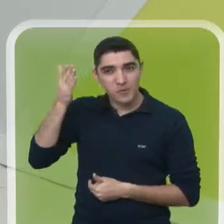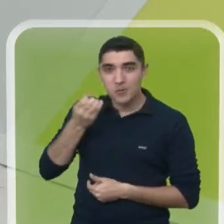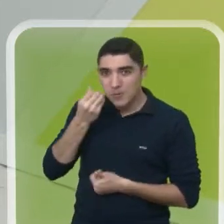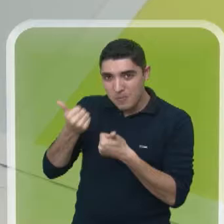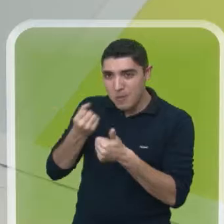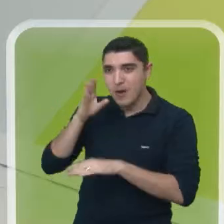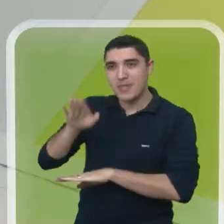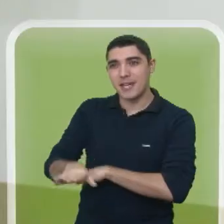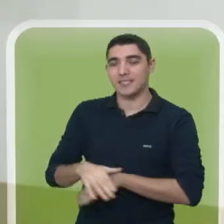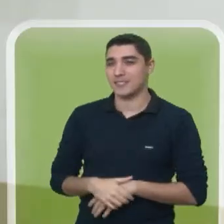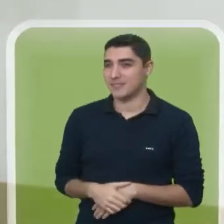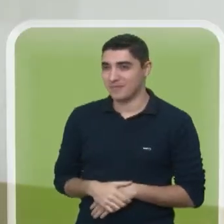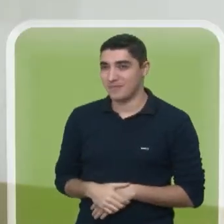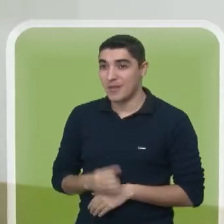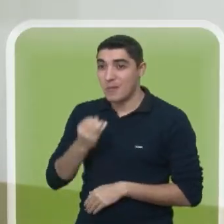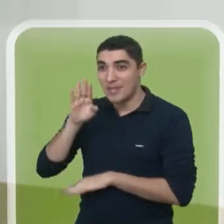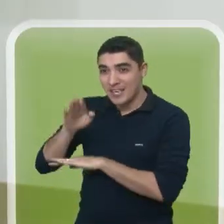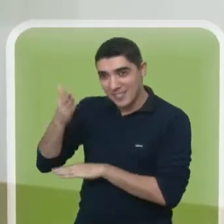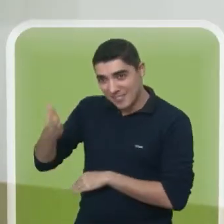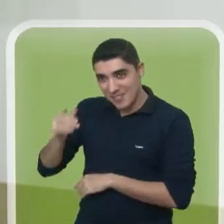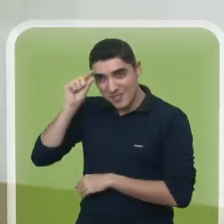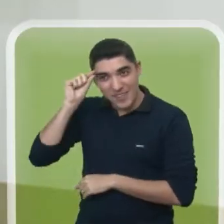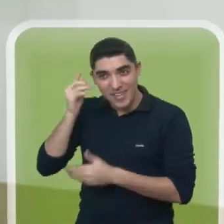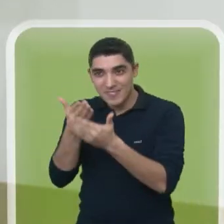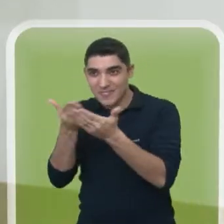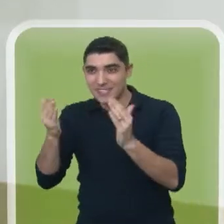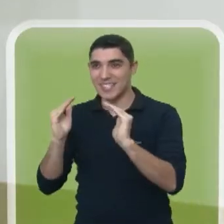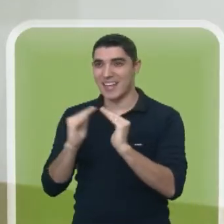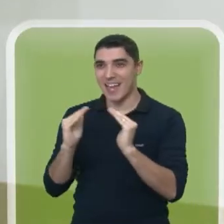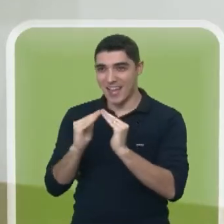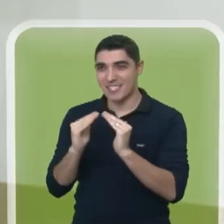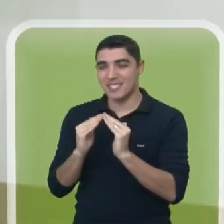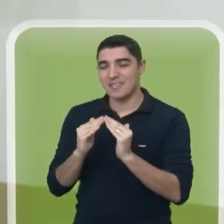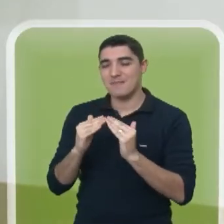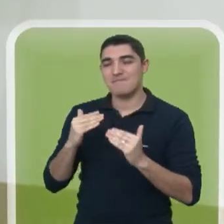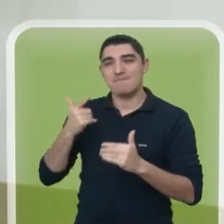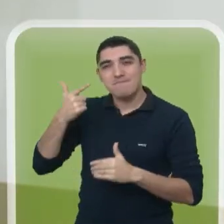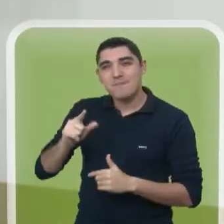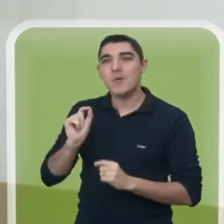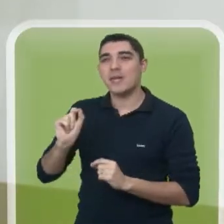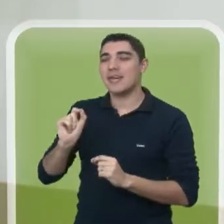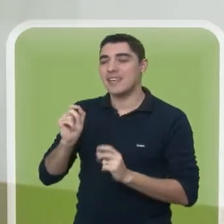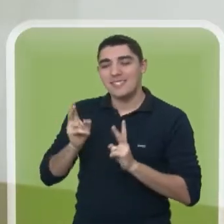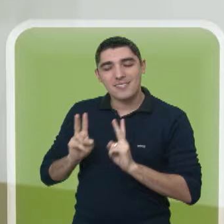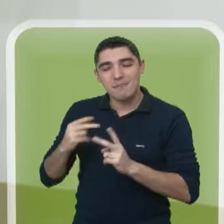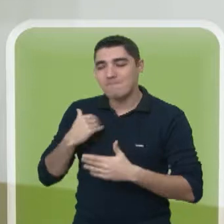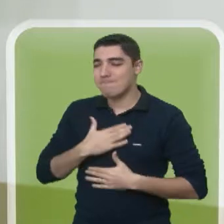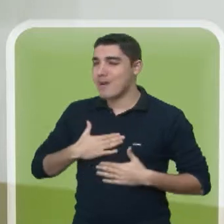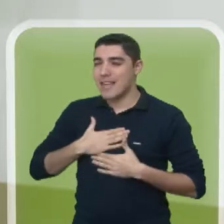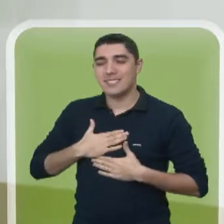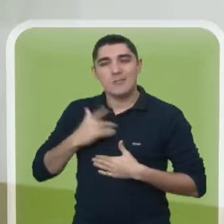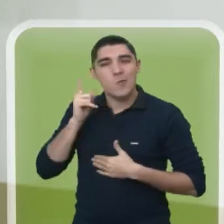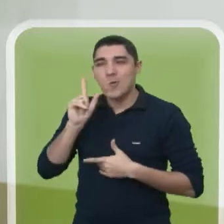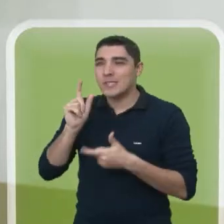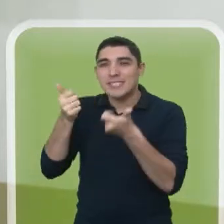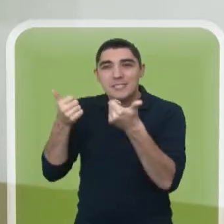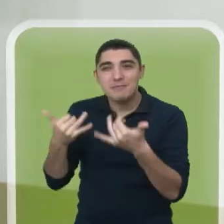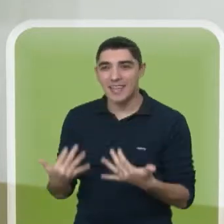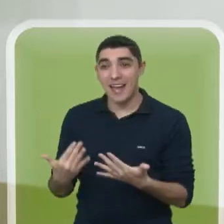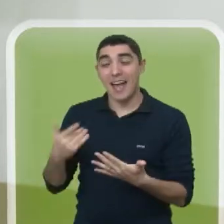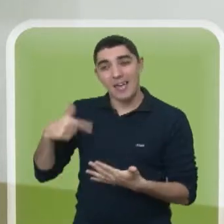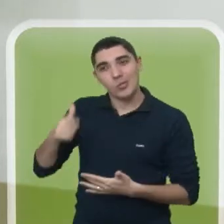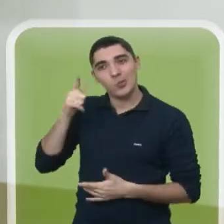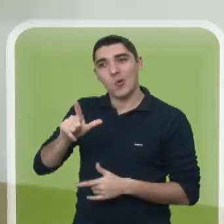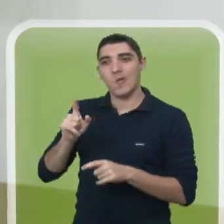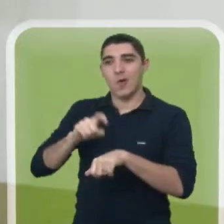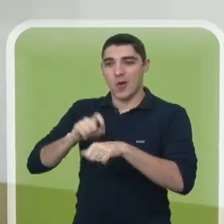Boa tarde. Boa tarde, Vieira. Boa tarde a você aí de casa. É mais uma vez, como sempre, um prazer inenarrável estar em mais uma